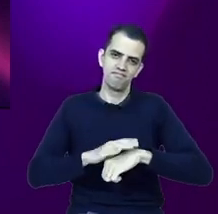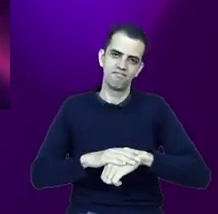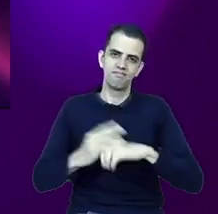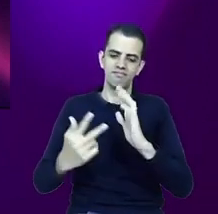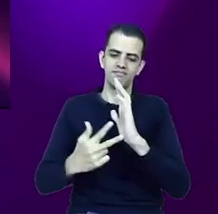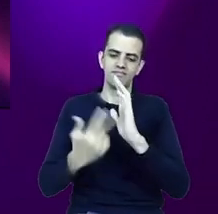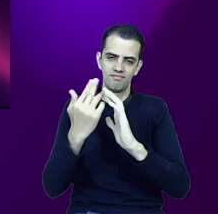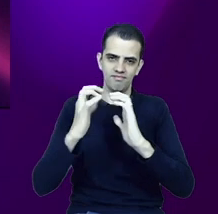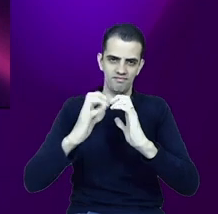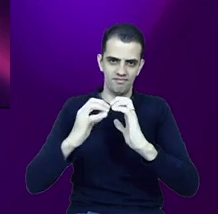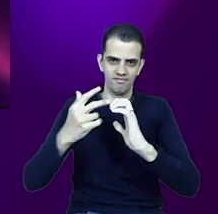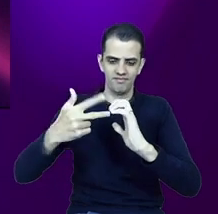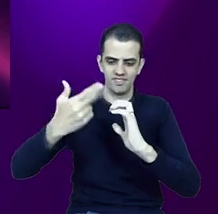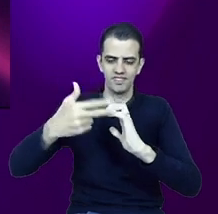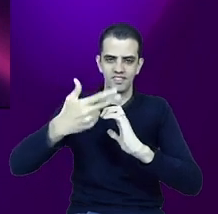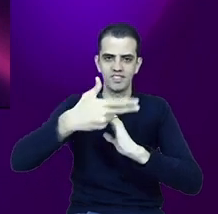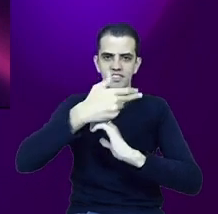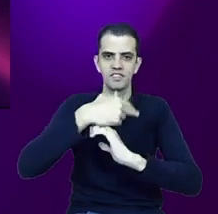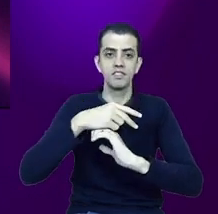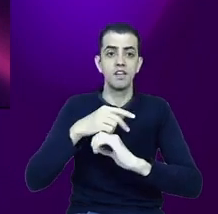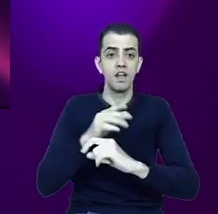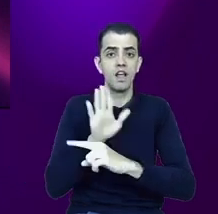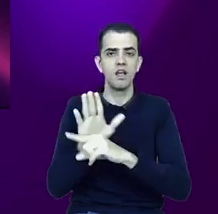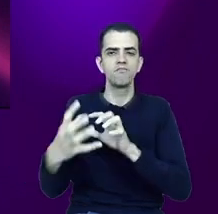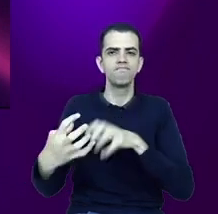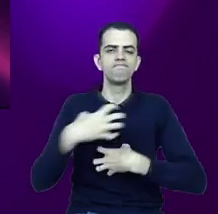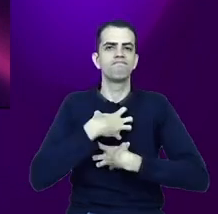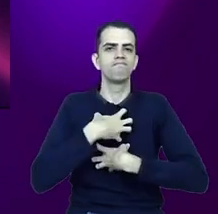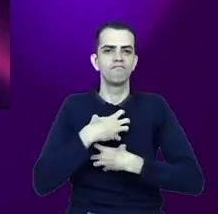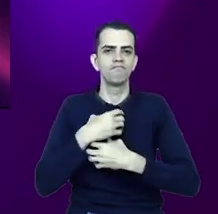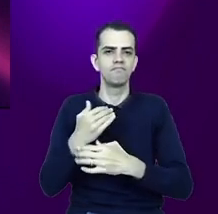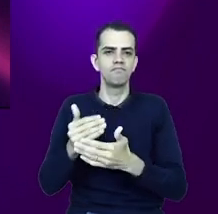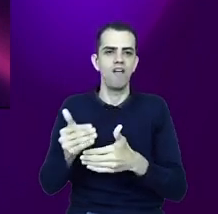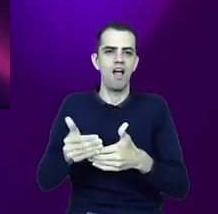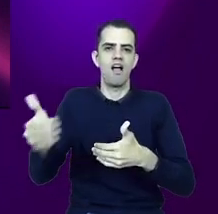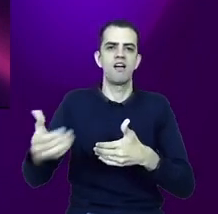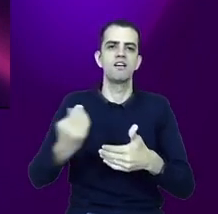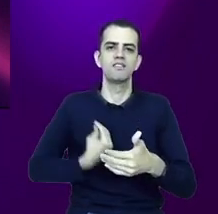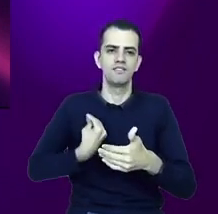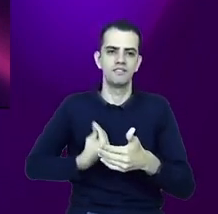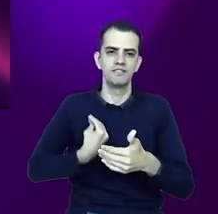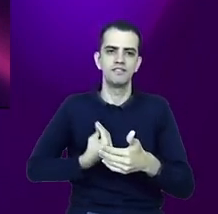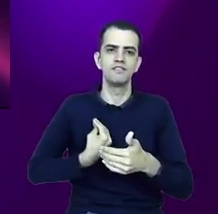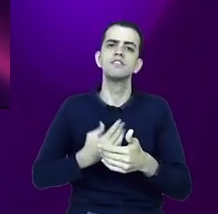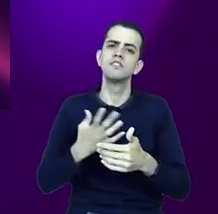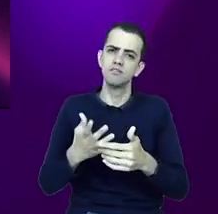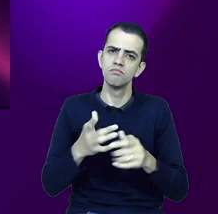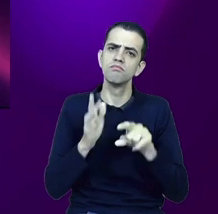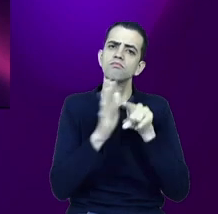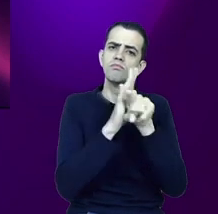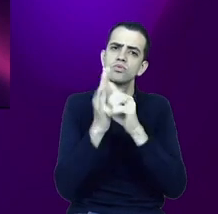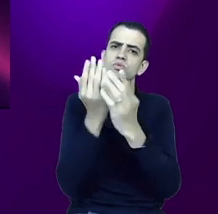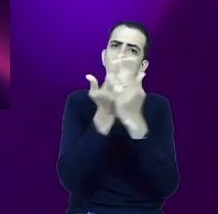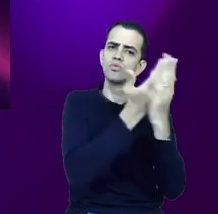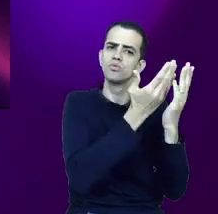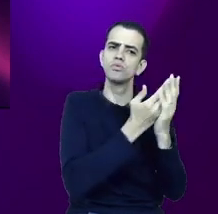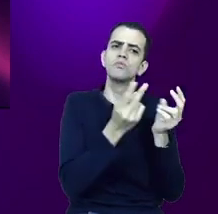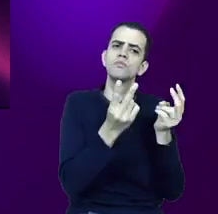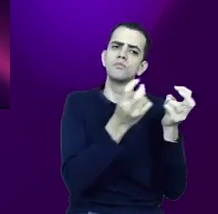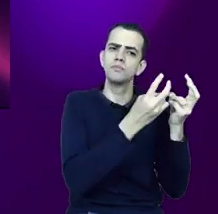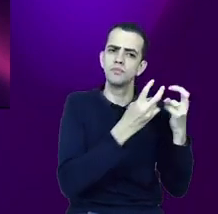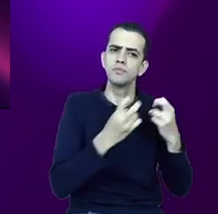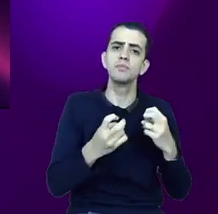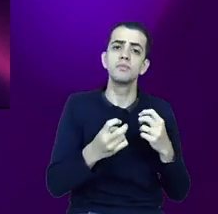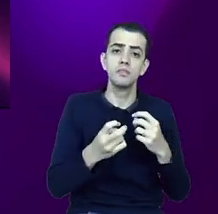um tratamento que mais impacta na sobrevida desses pacientes. Vários estudos, até mais antigos, comprovam que o grau de ressecção tem